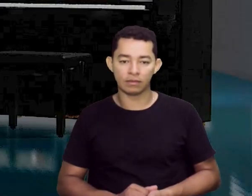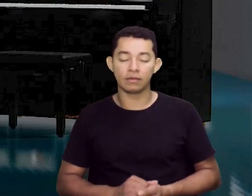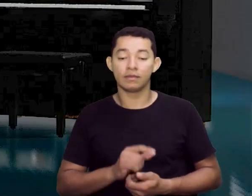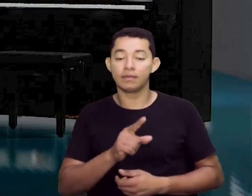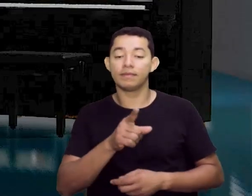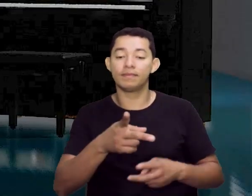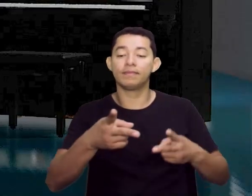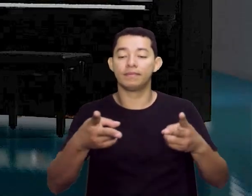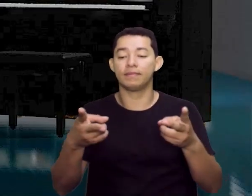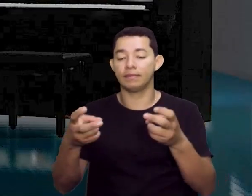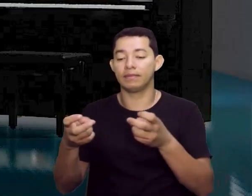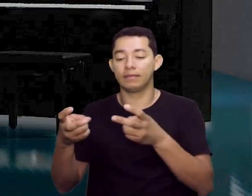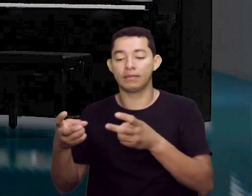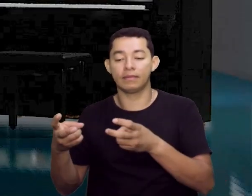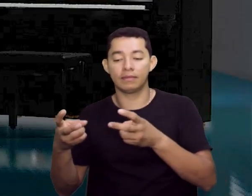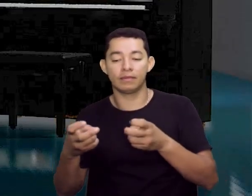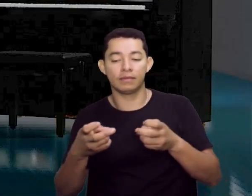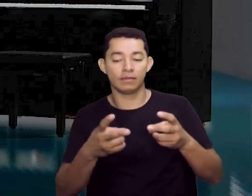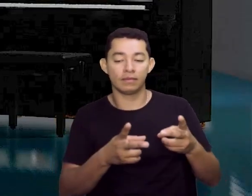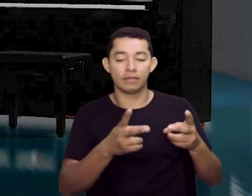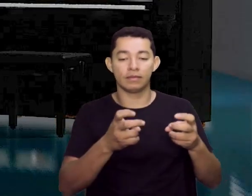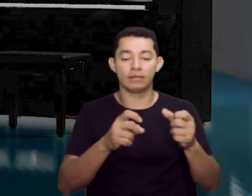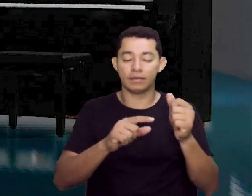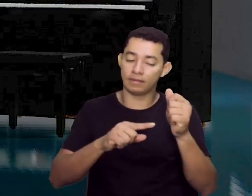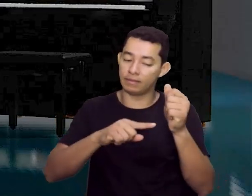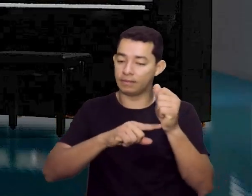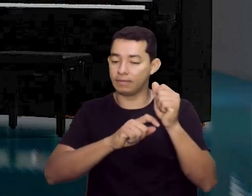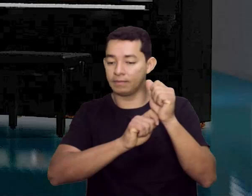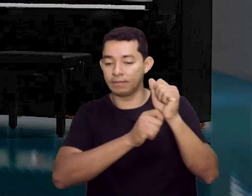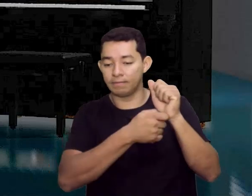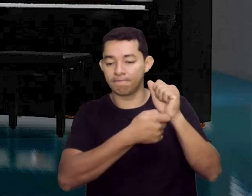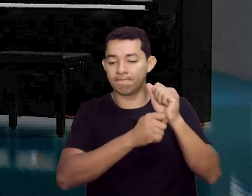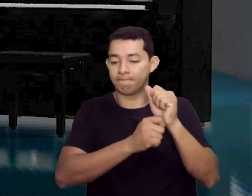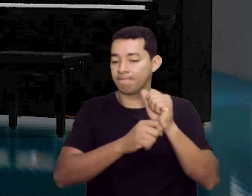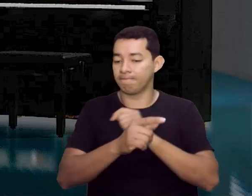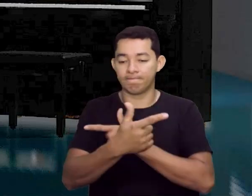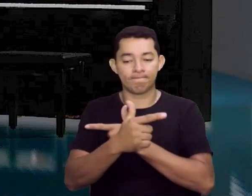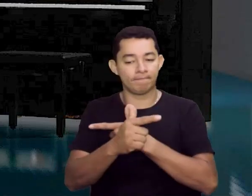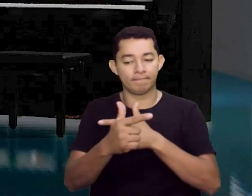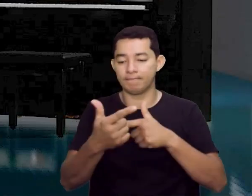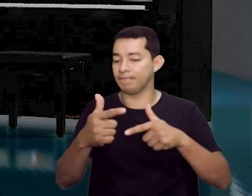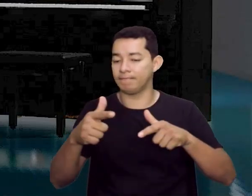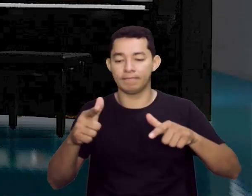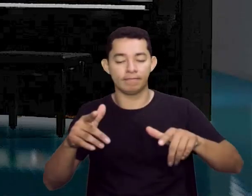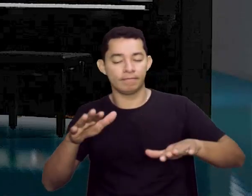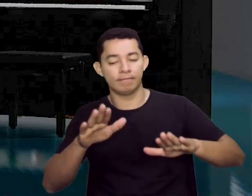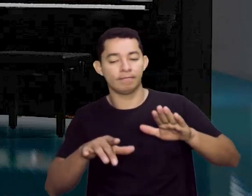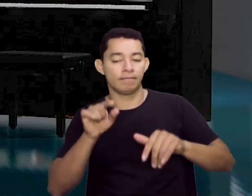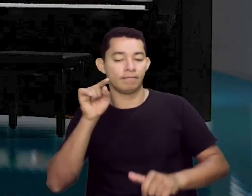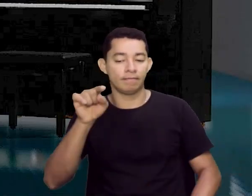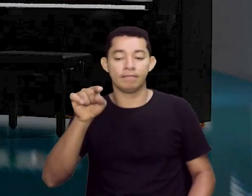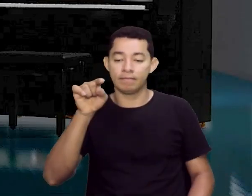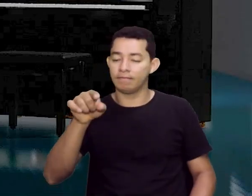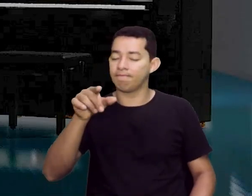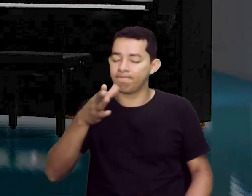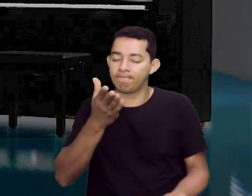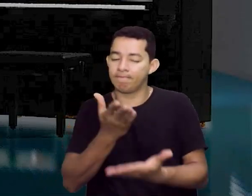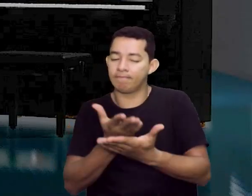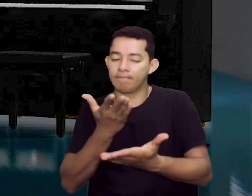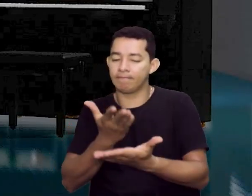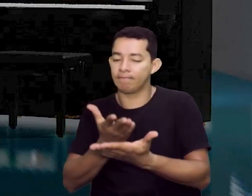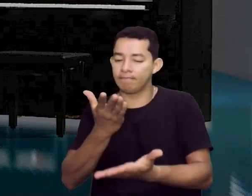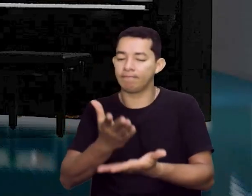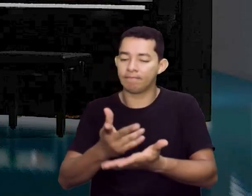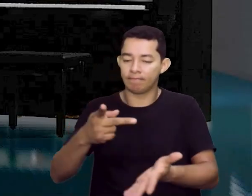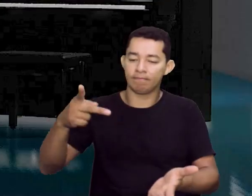Você vai perceber, isso não tem mistério, é você levando tudo a